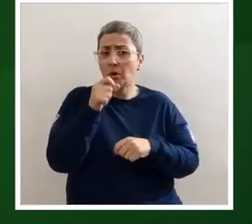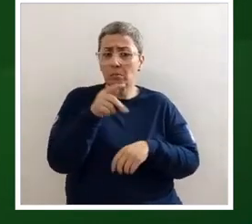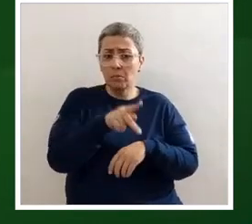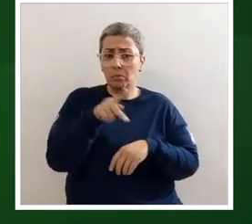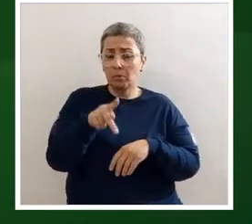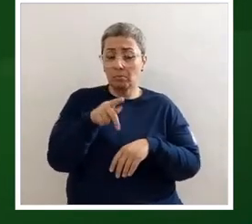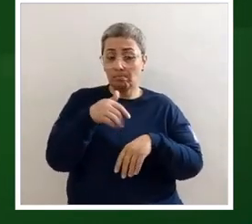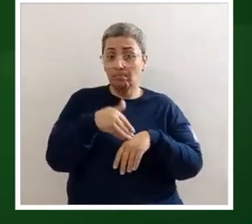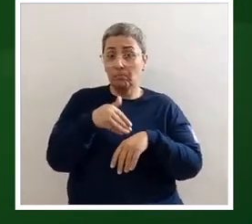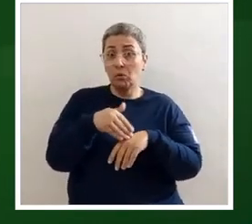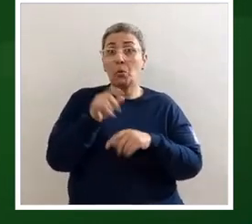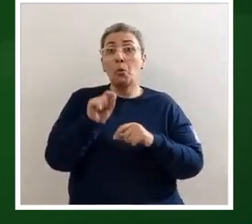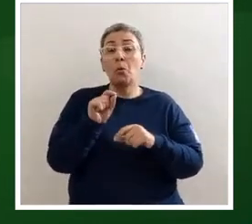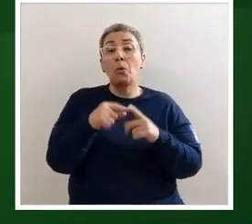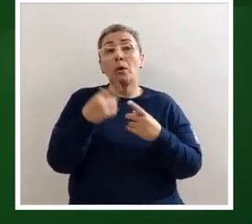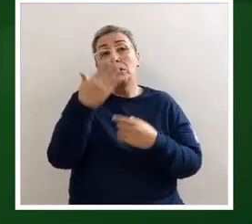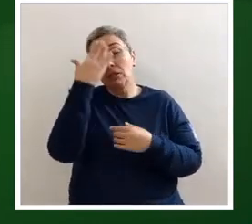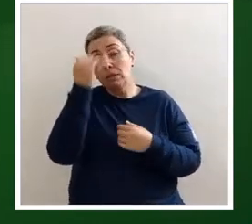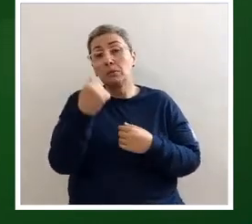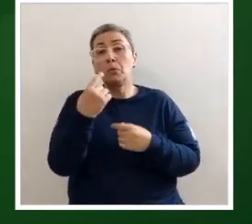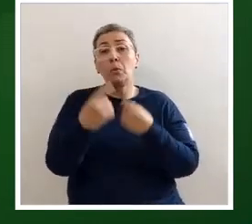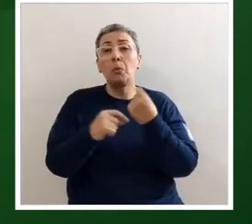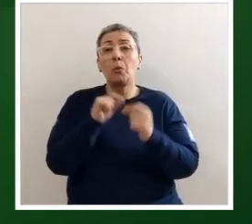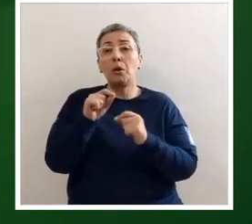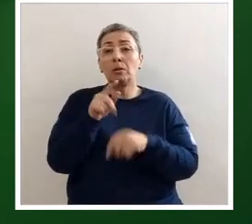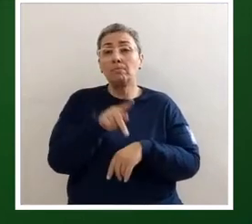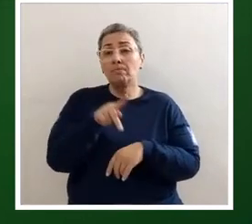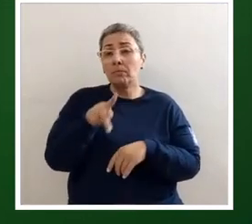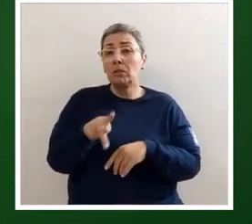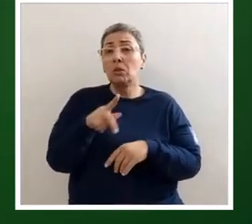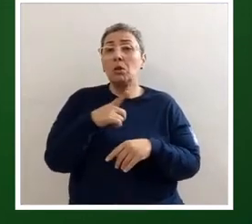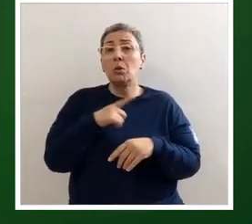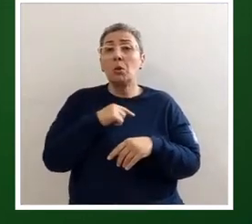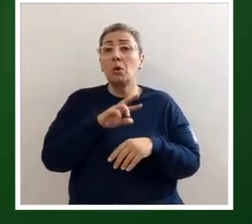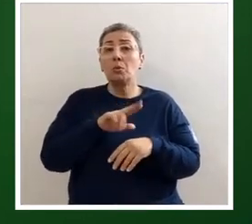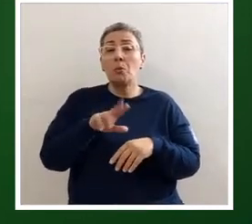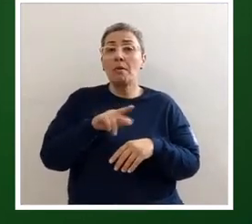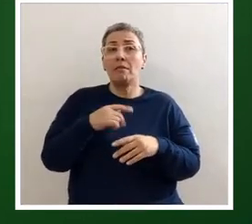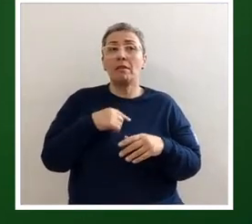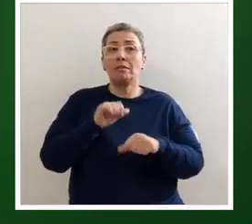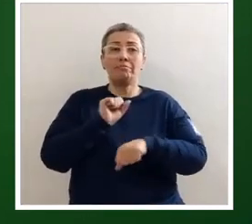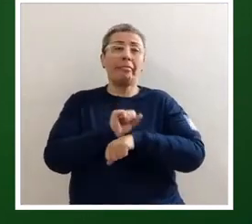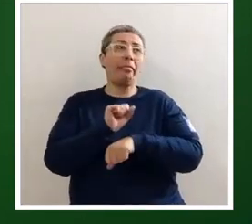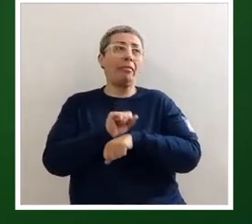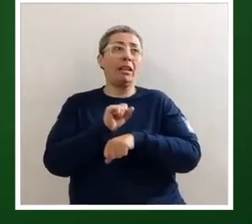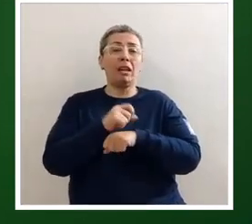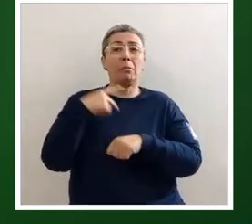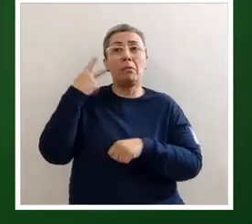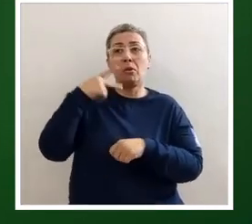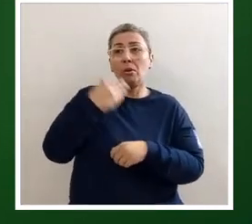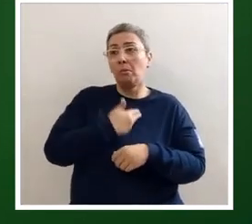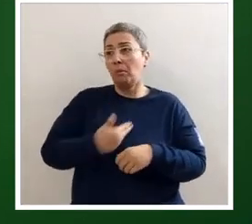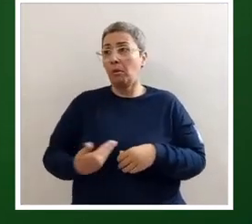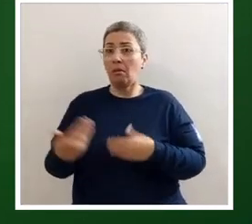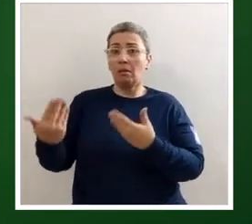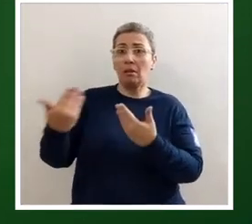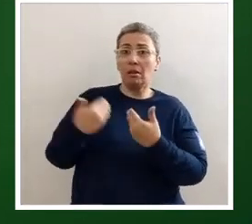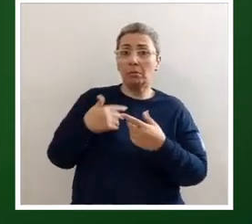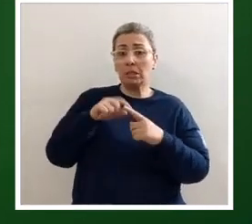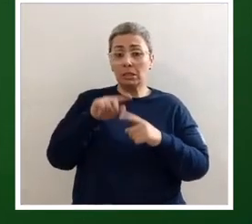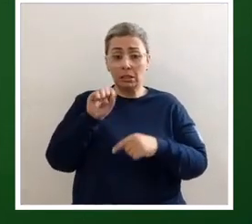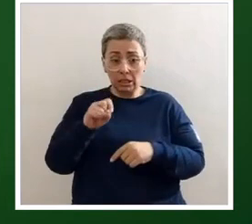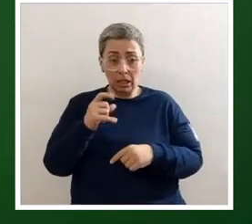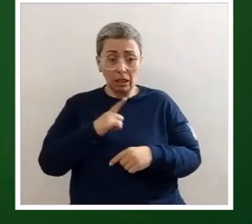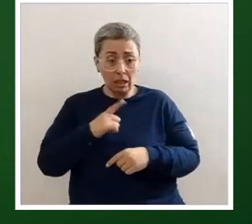professor nós sabemos que os professores eles não ficam esperando né uma política pública vê porque sou aluno